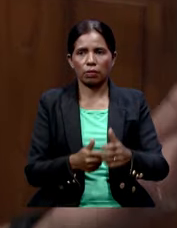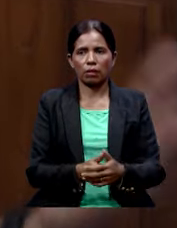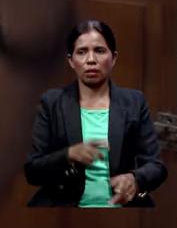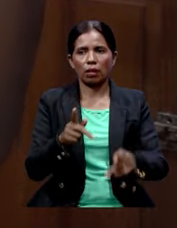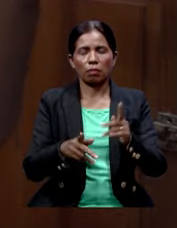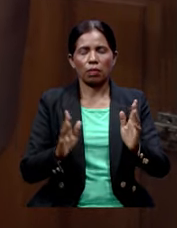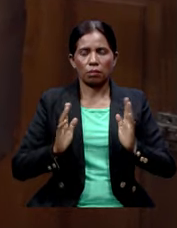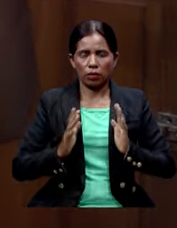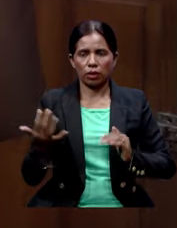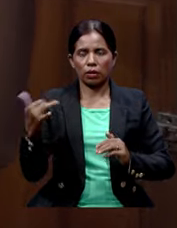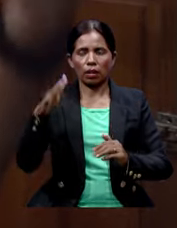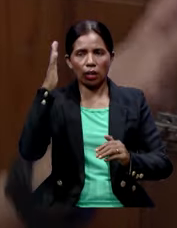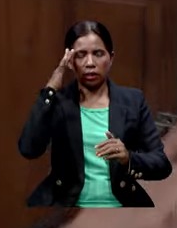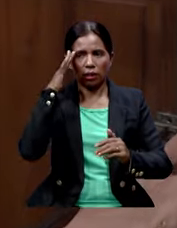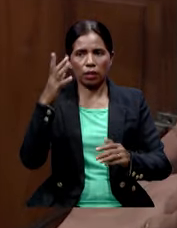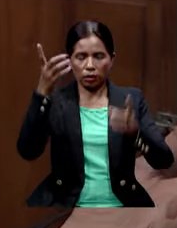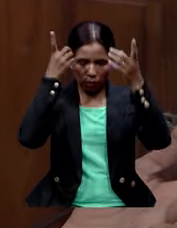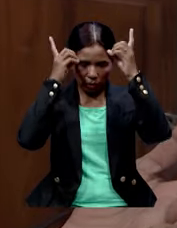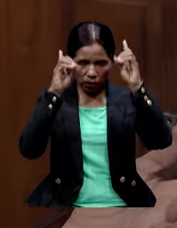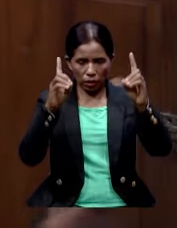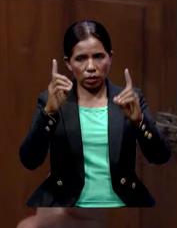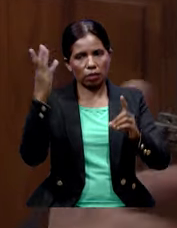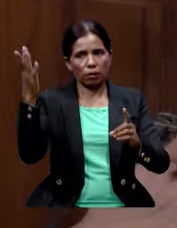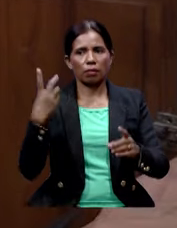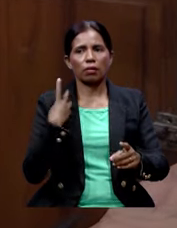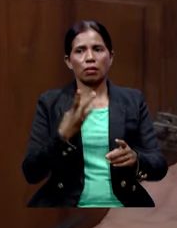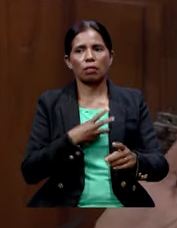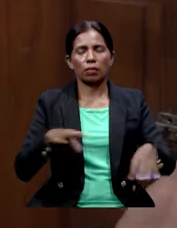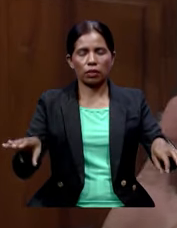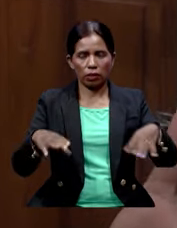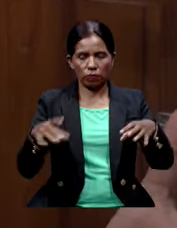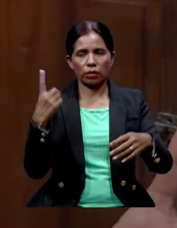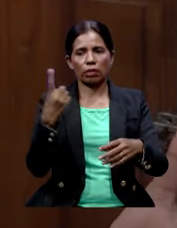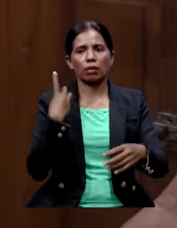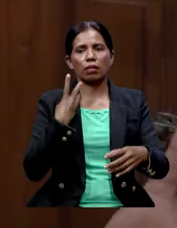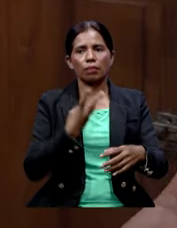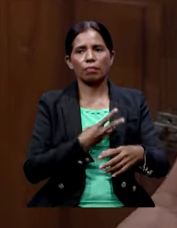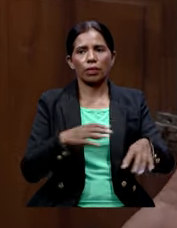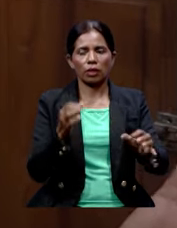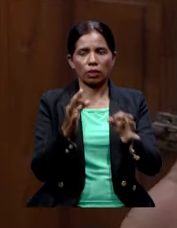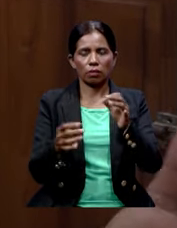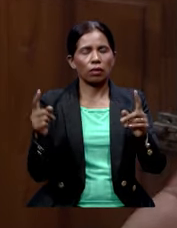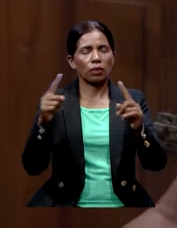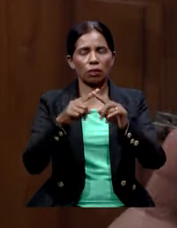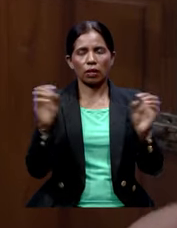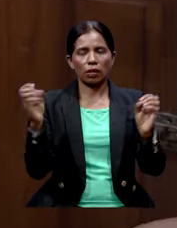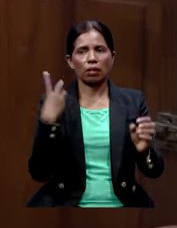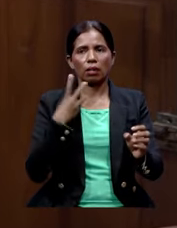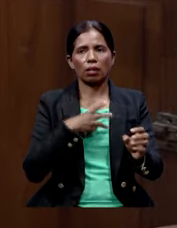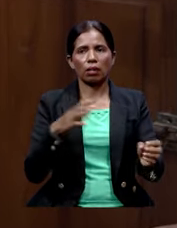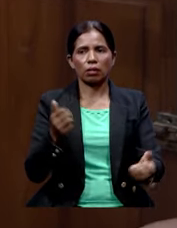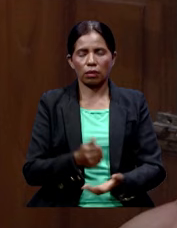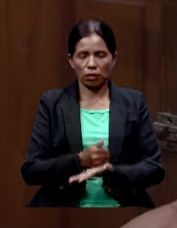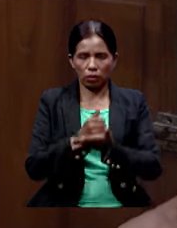bot sernia sira maka decidi hena ba ami serbisu det ami asa maski to gala to ami taka malu ajuda